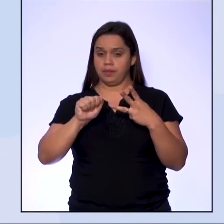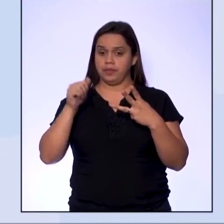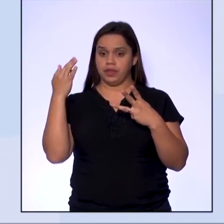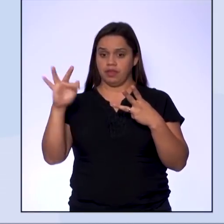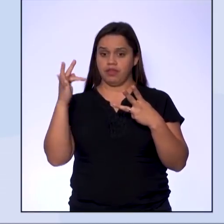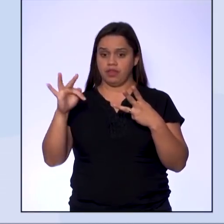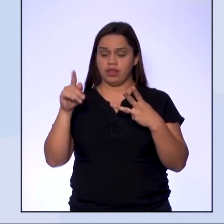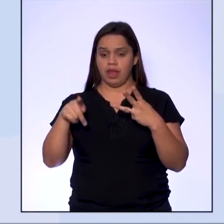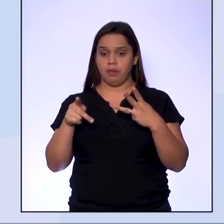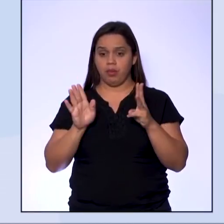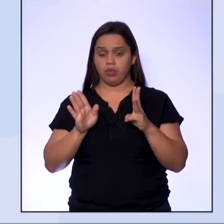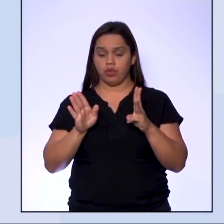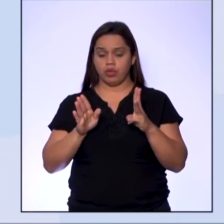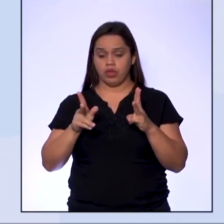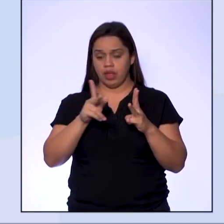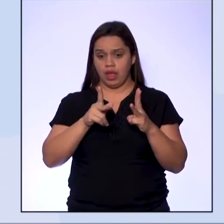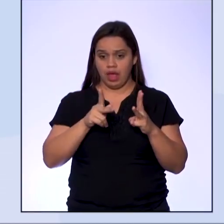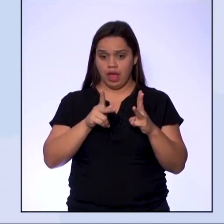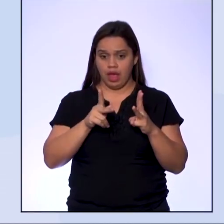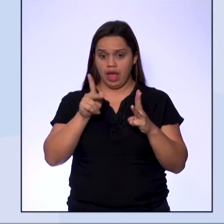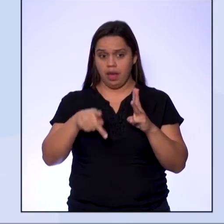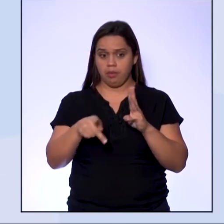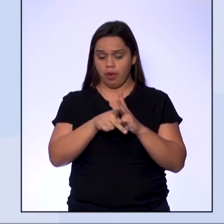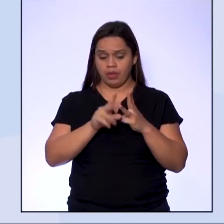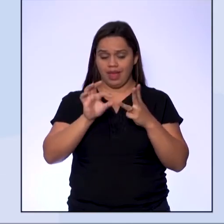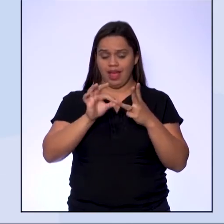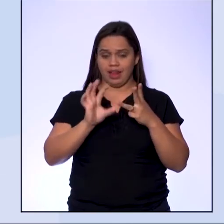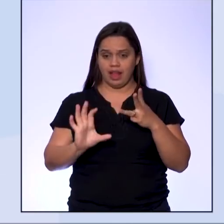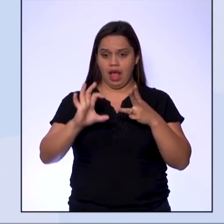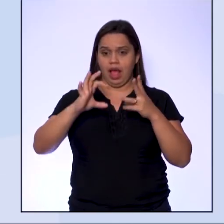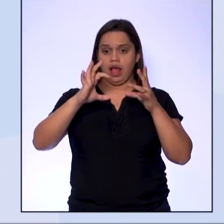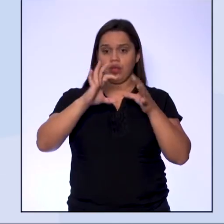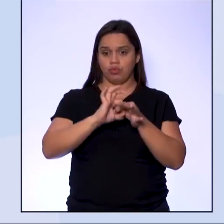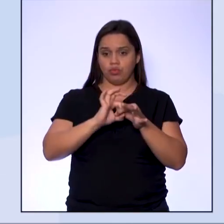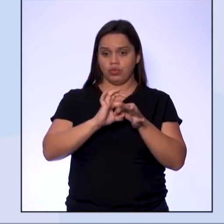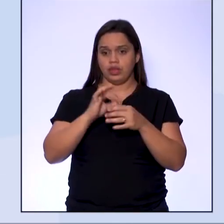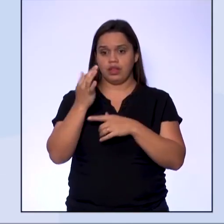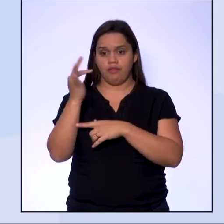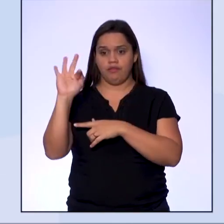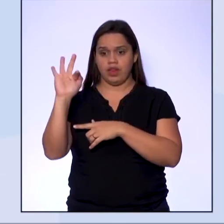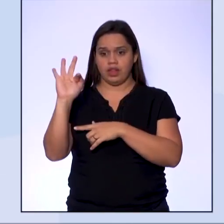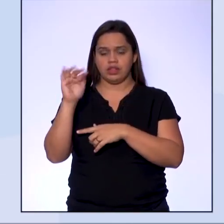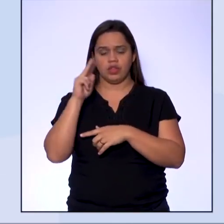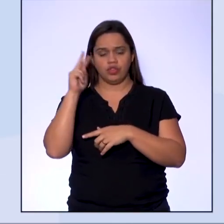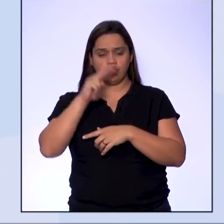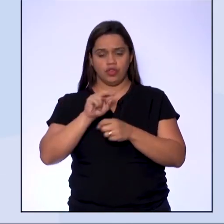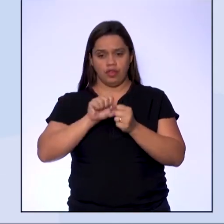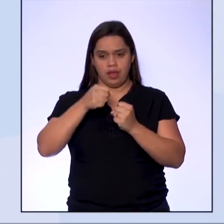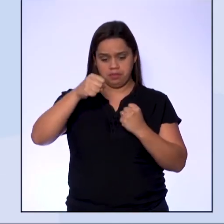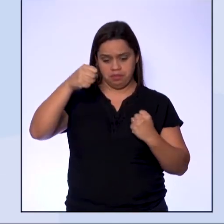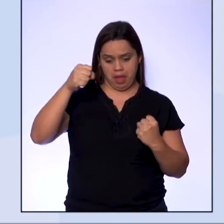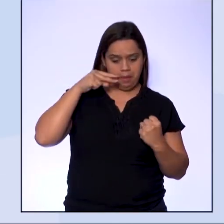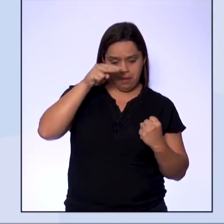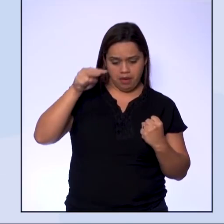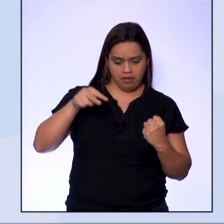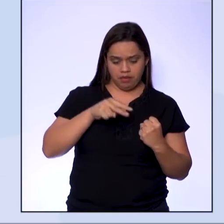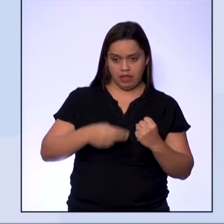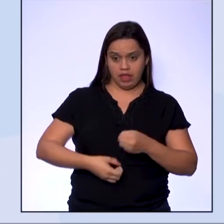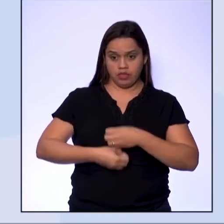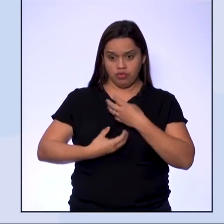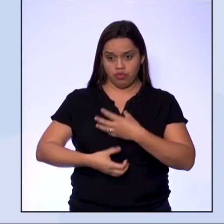temos a Guiana, que foi colonizada pela Guiana inglesa. Nós temos o atual Suriname, que era uma Guiana holandesa,